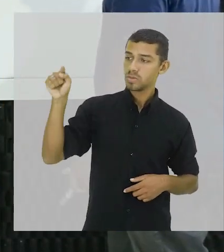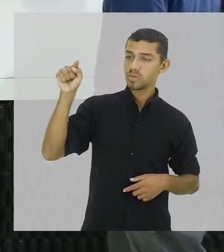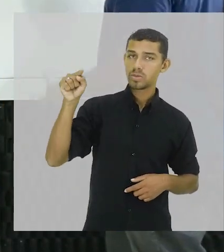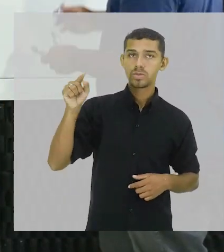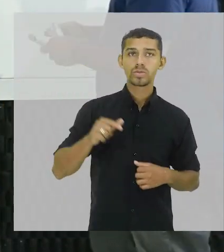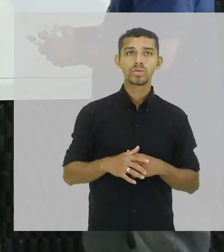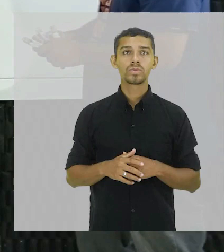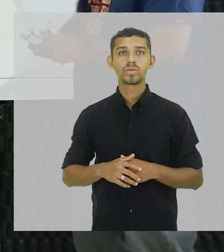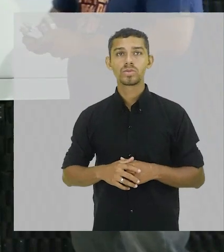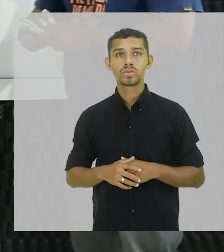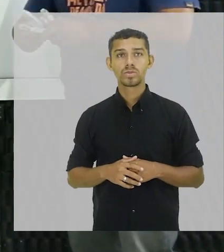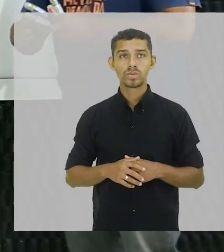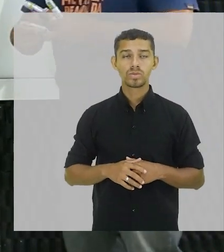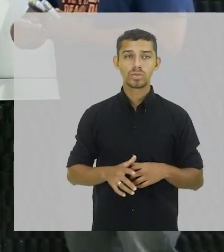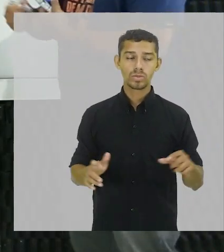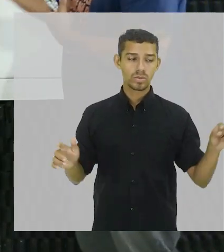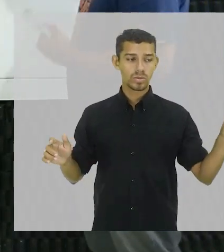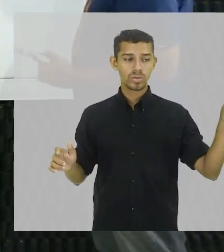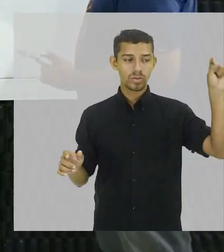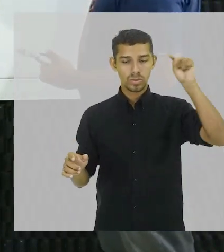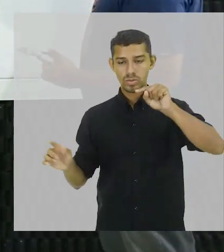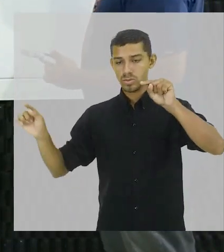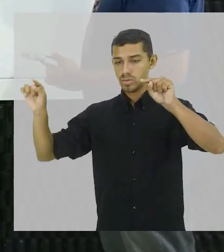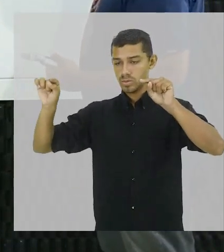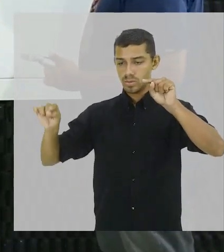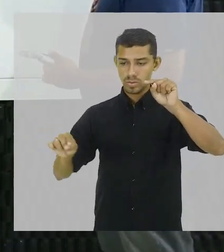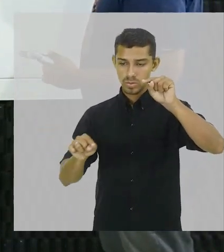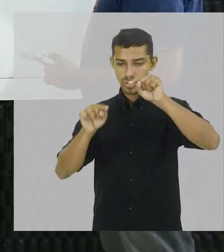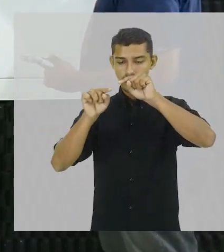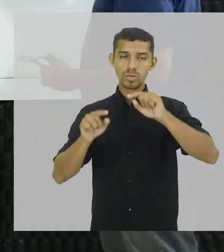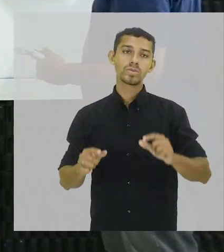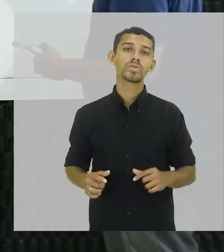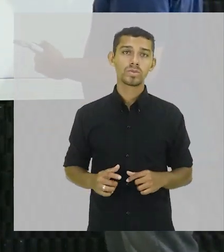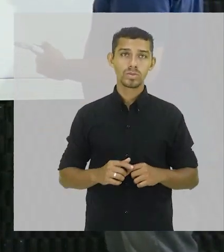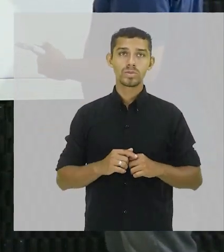Fases opostas, certo? Elas vão se encontrar.